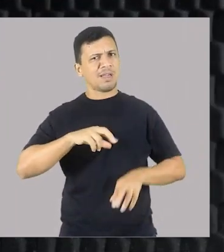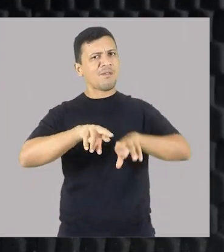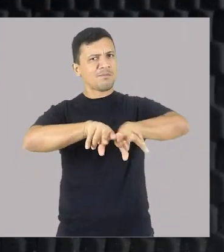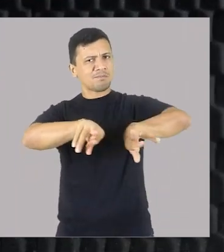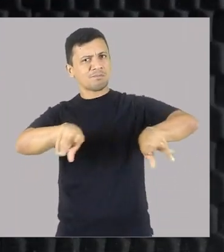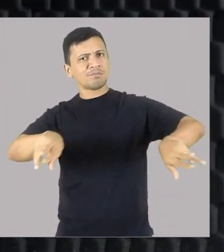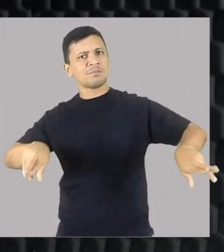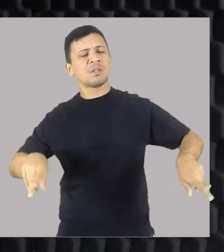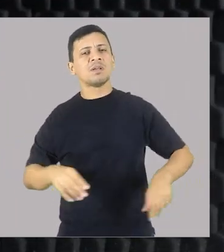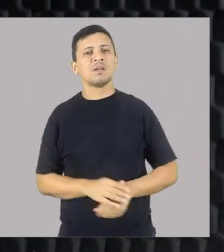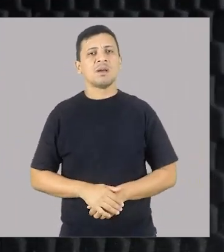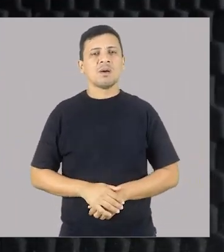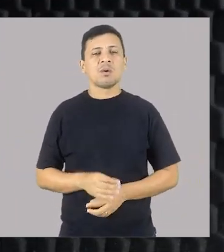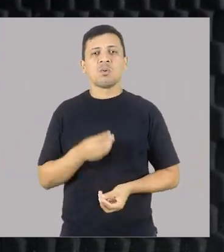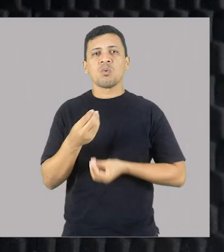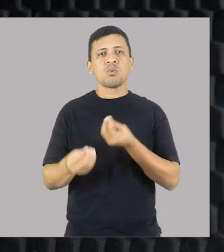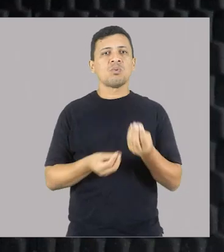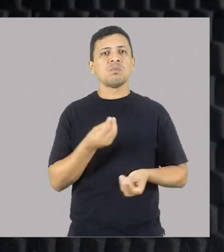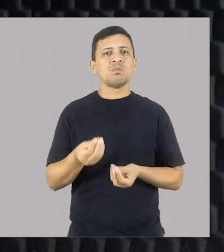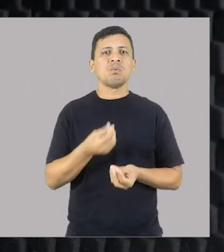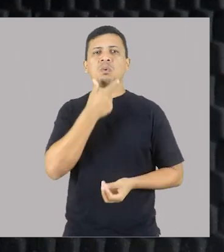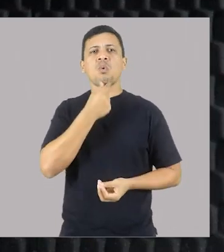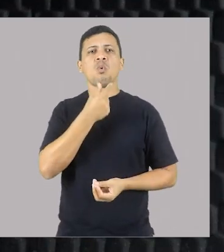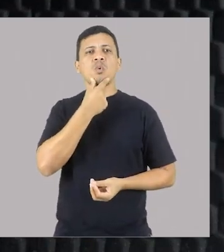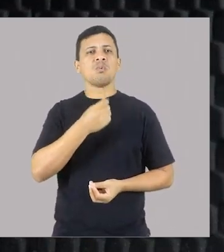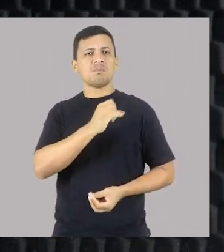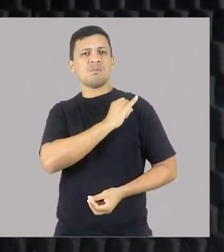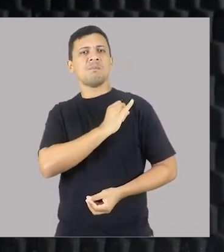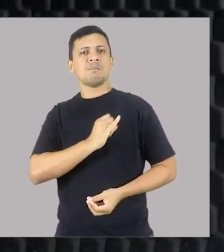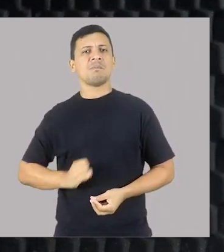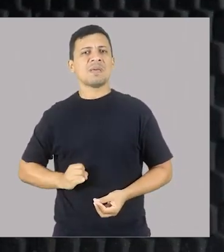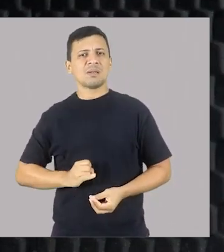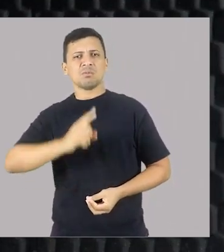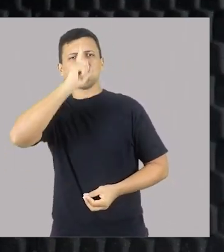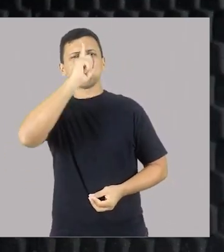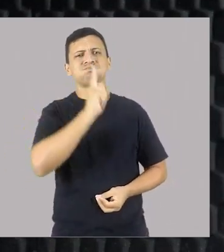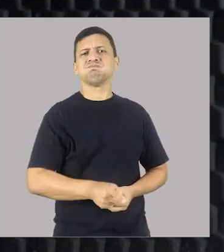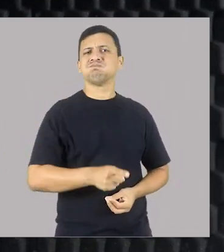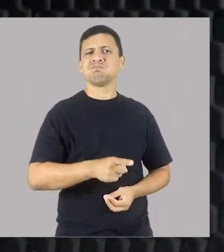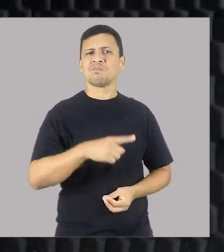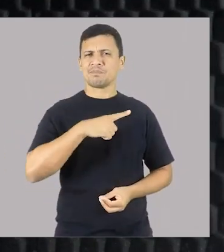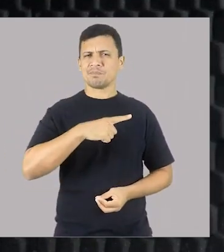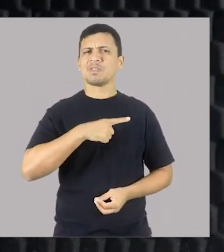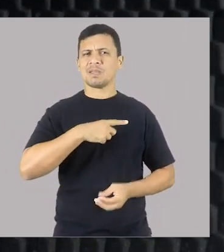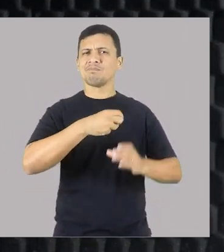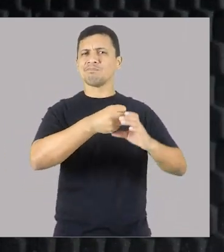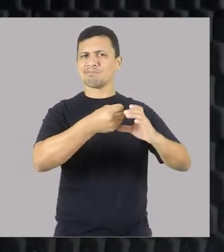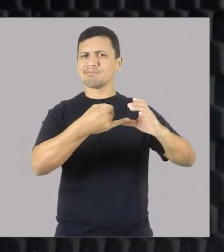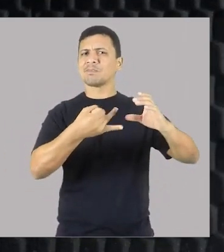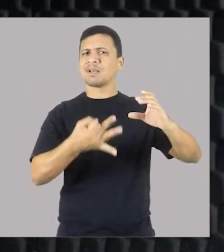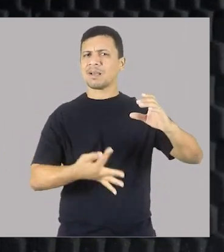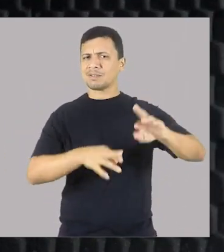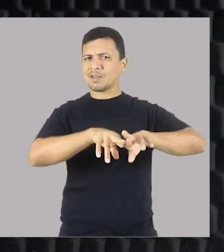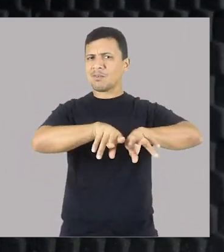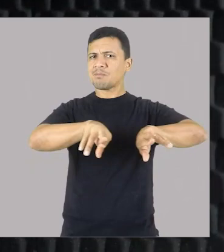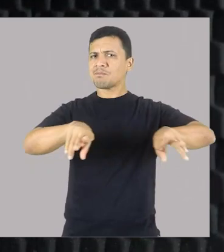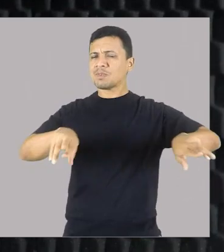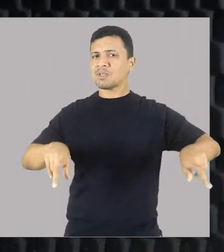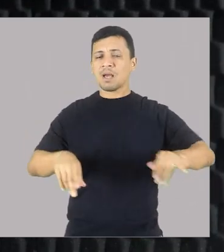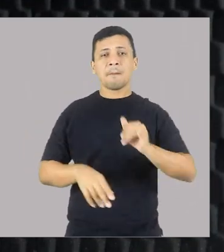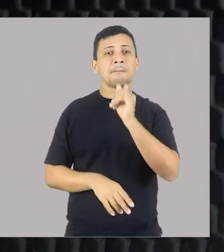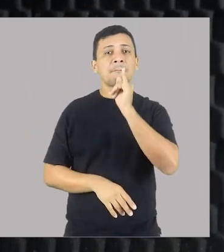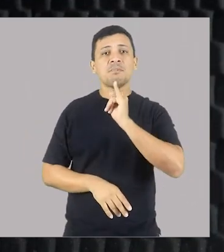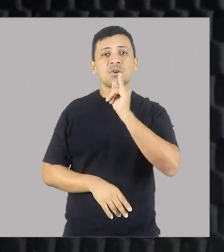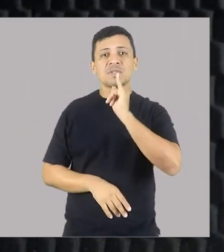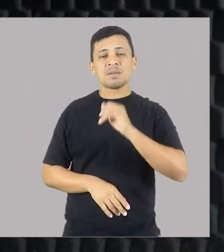Essa centralidade monárquica pode ser notabilizada sob vários aspectos. Você pode observar ela, por